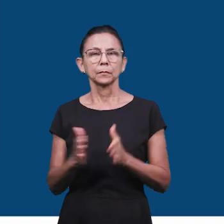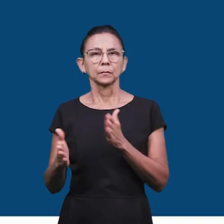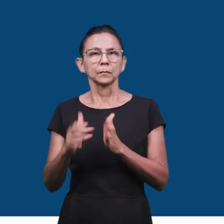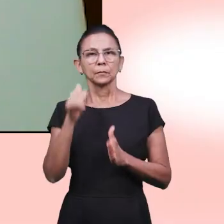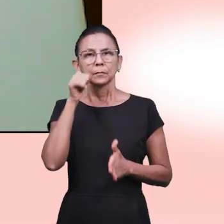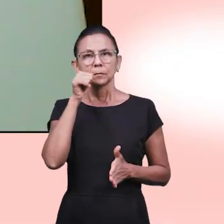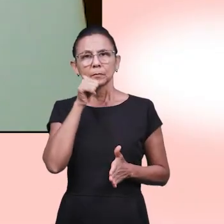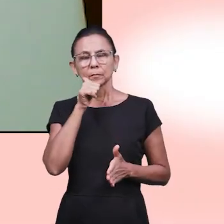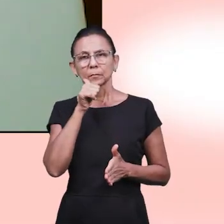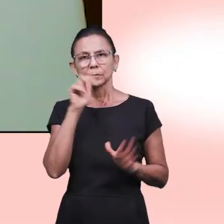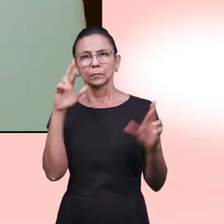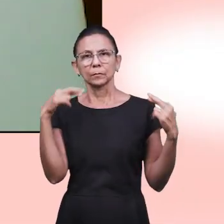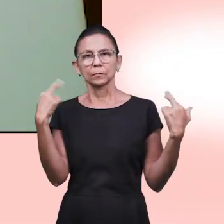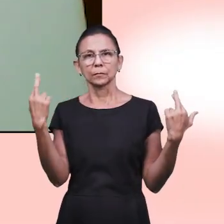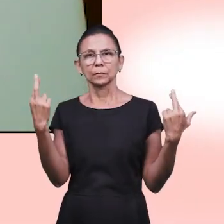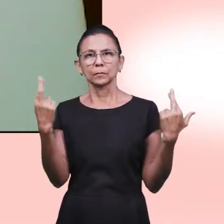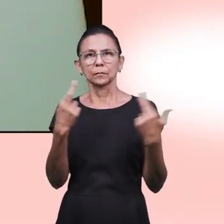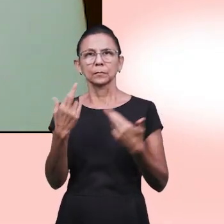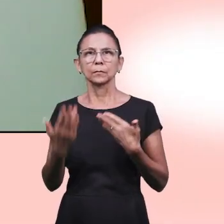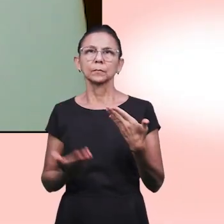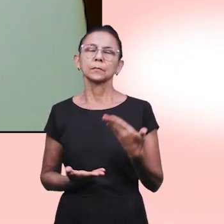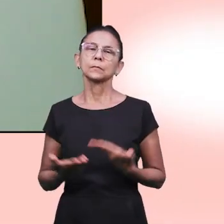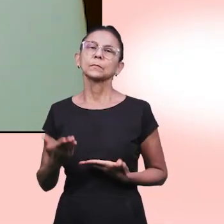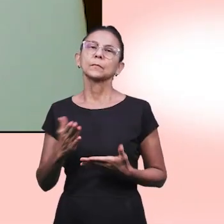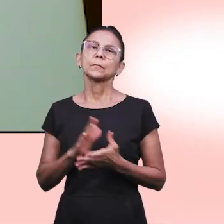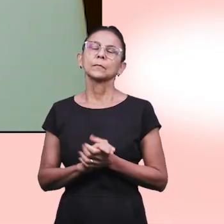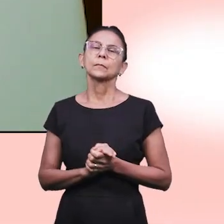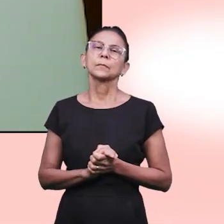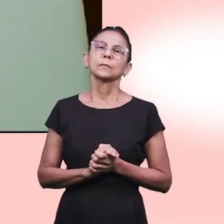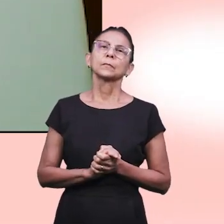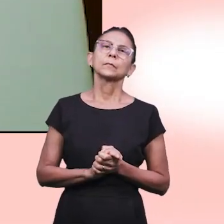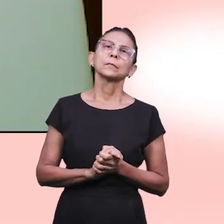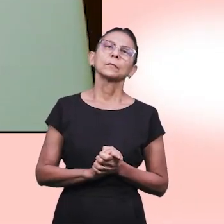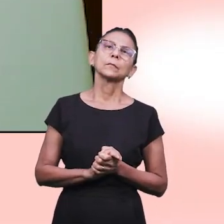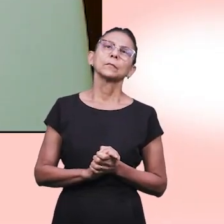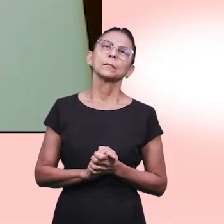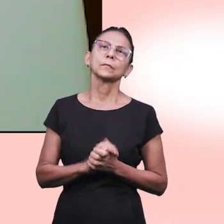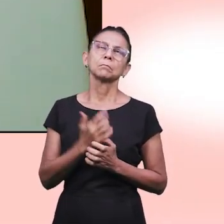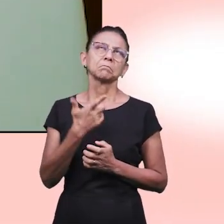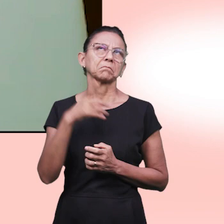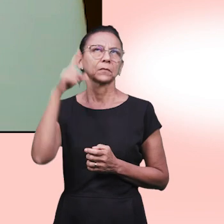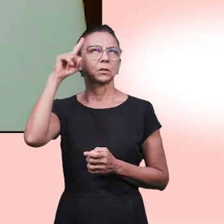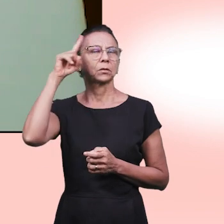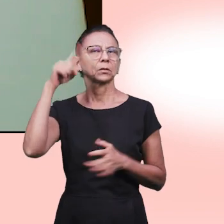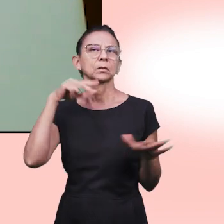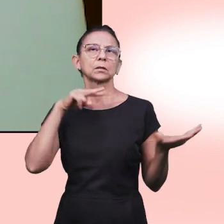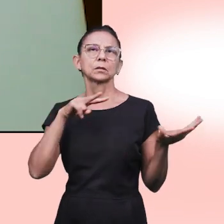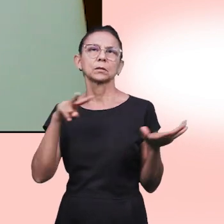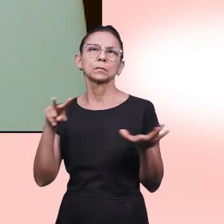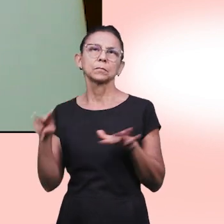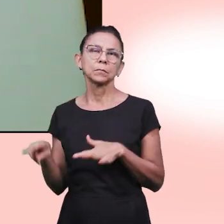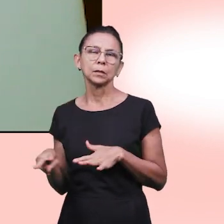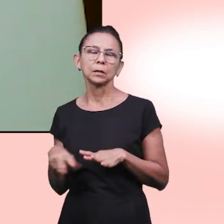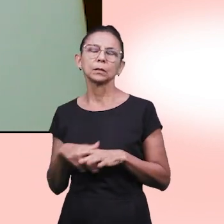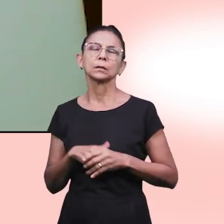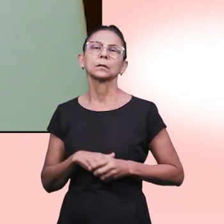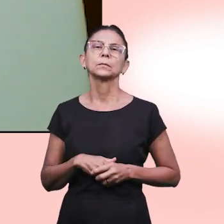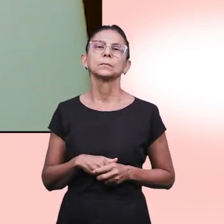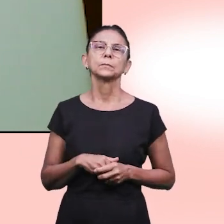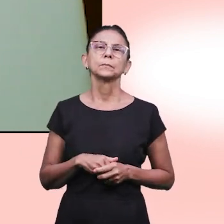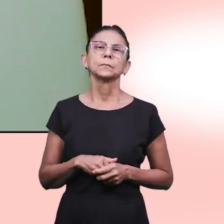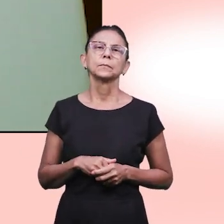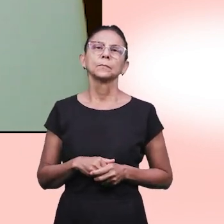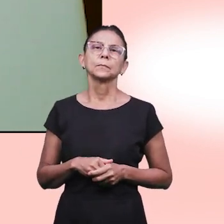reuniões de senhoras, muitas vezes são aplicados, muitas vezes após a reunião de senhoras, muitas vezes num outro dia da semana, de acordo com